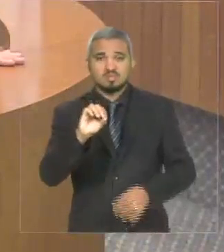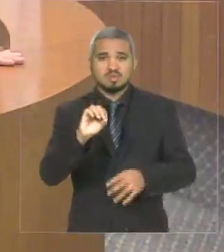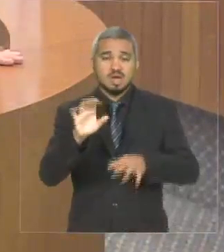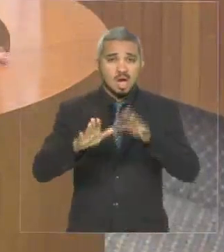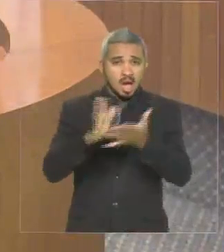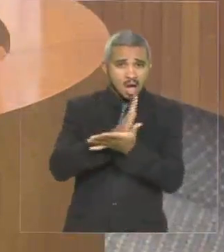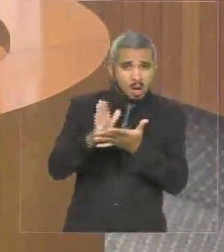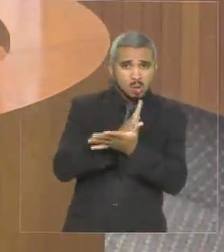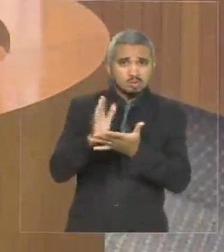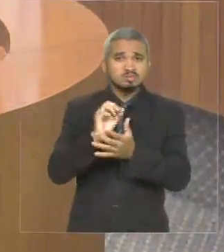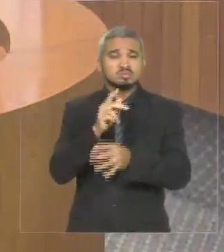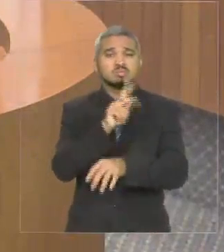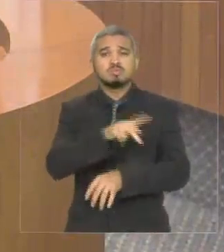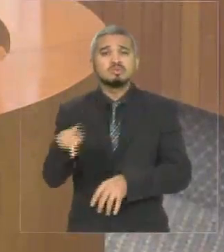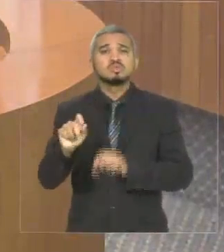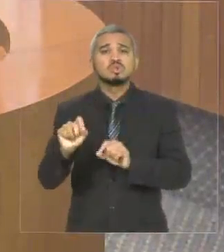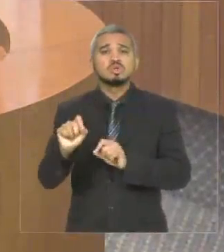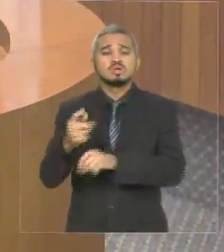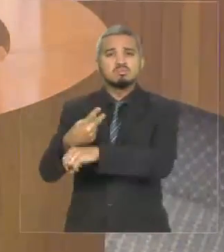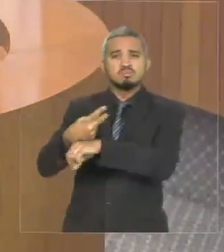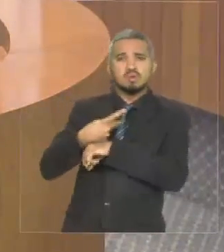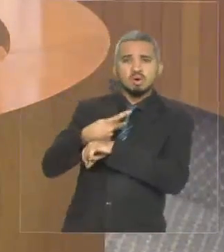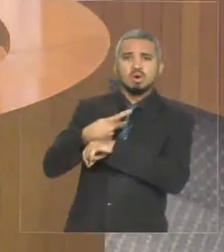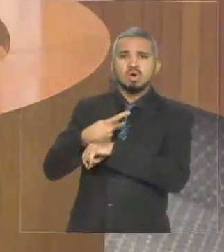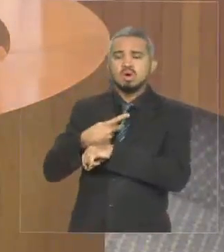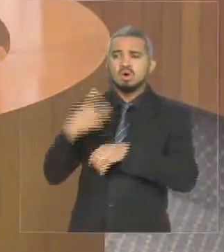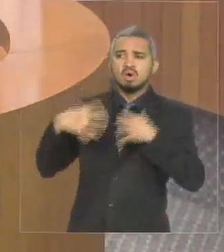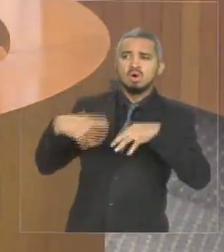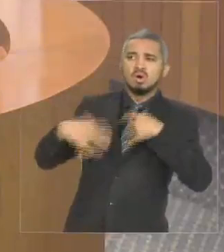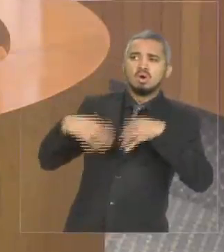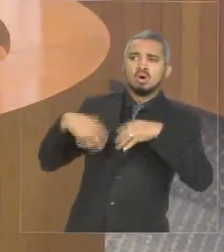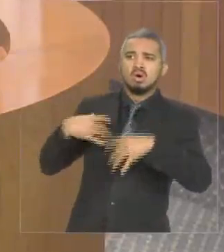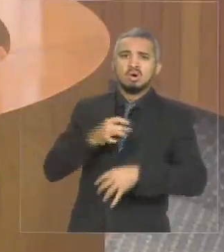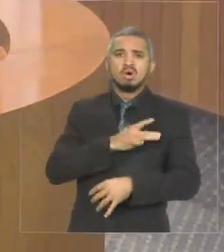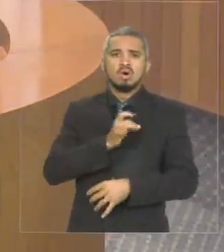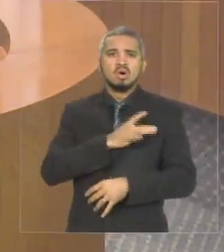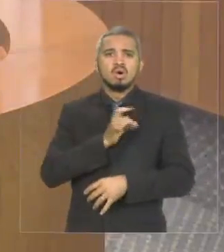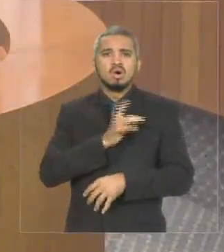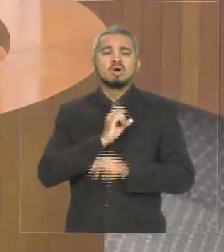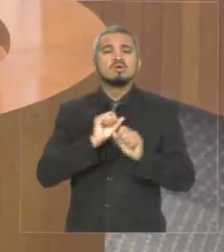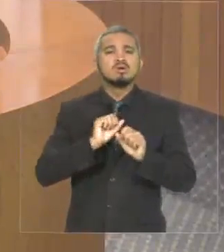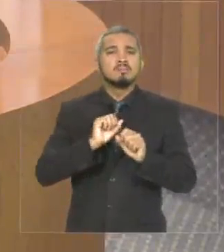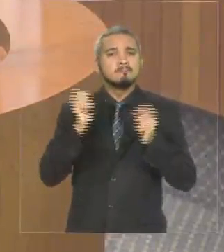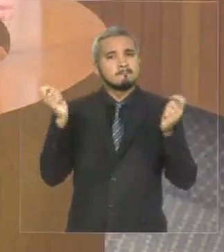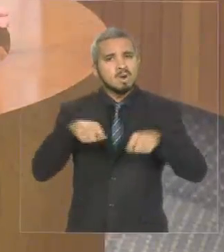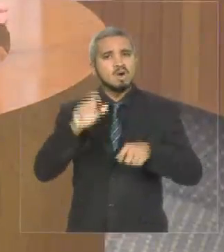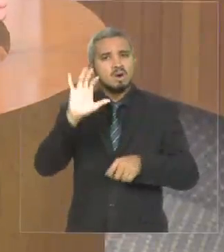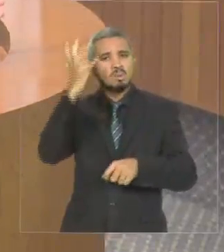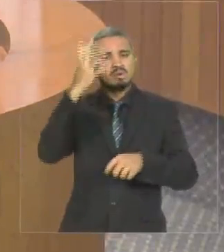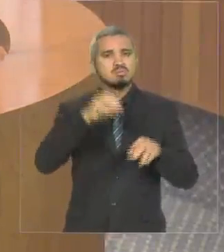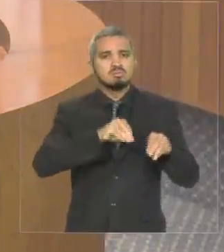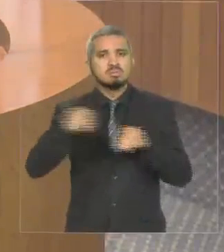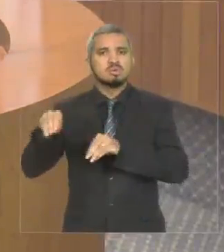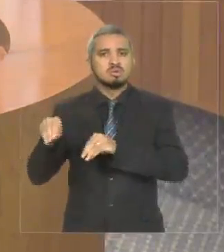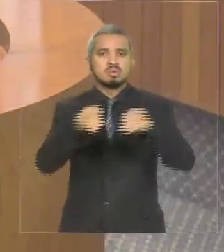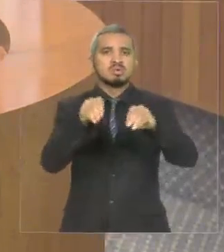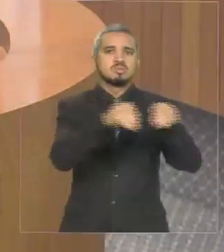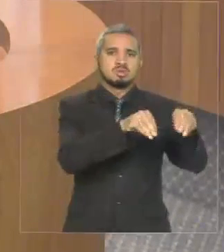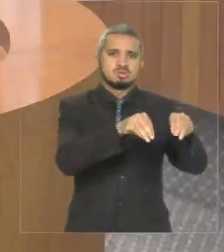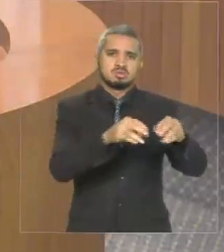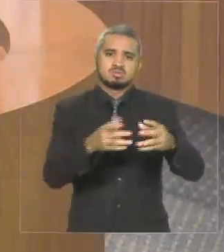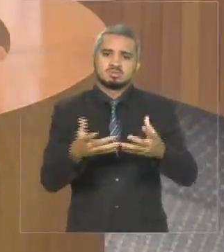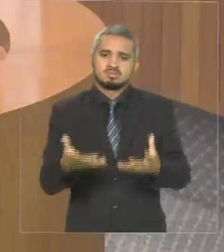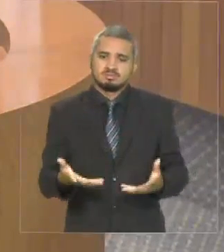amedrontados, com a possibilidade de serem transferidos agora, durante o estágio probatório, por alguma questão política ou até